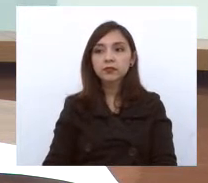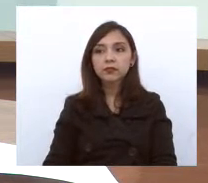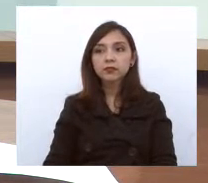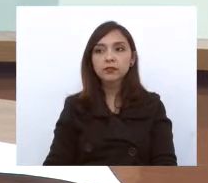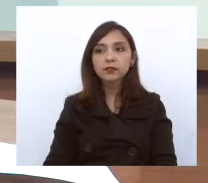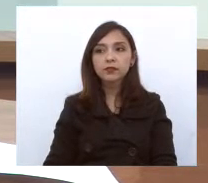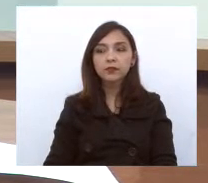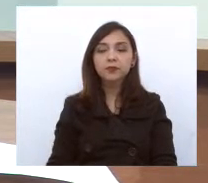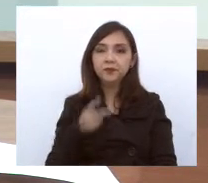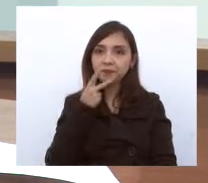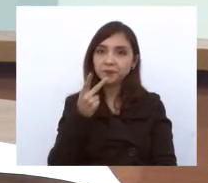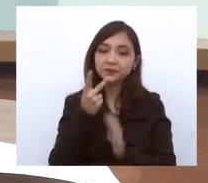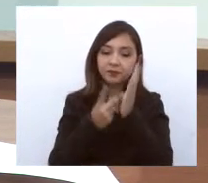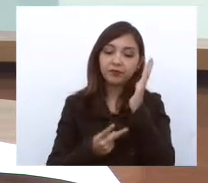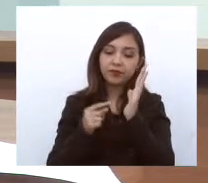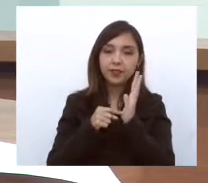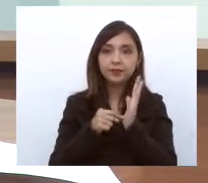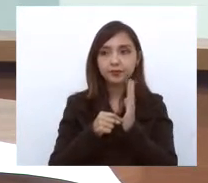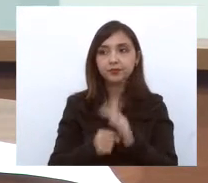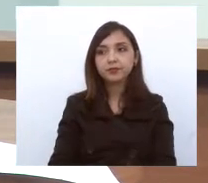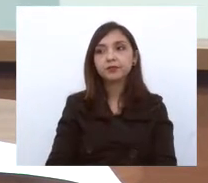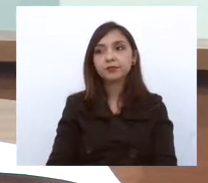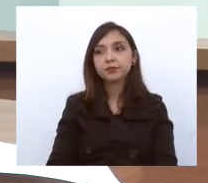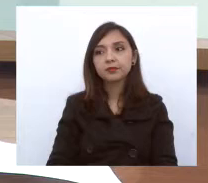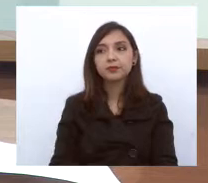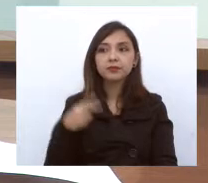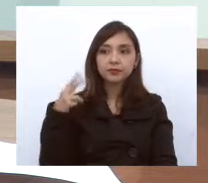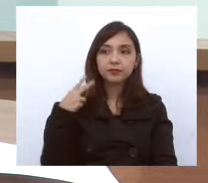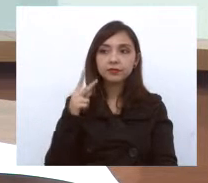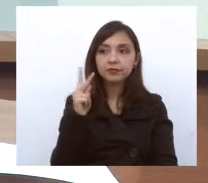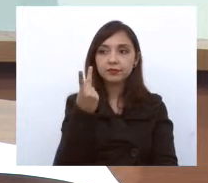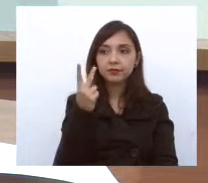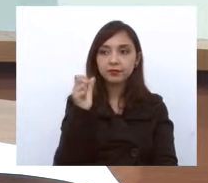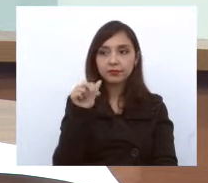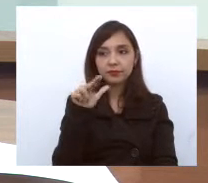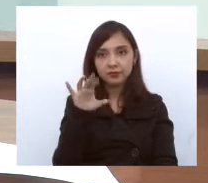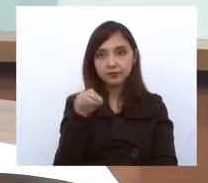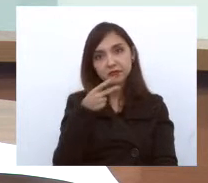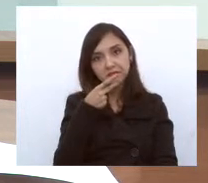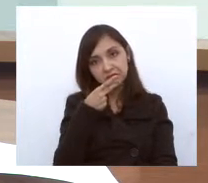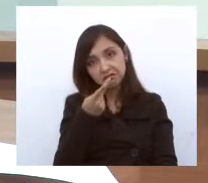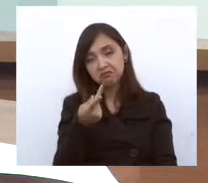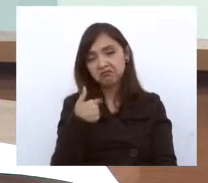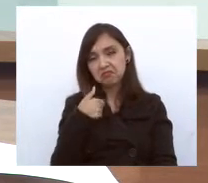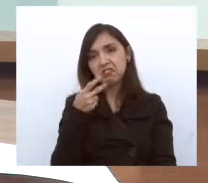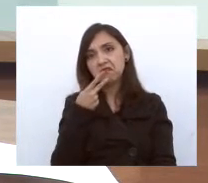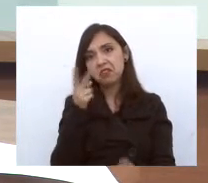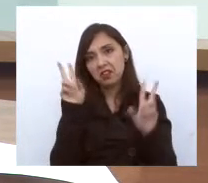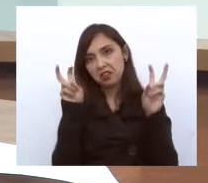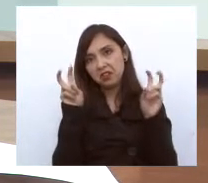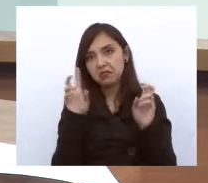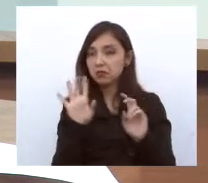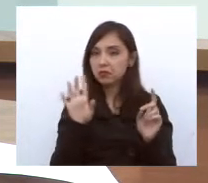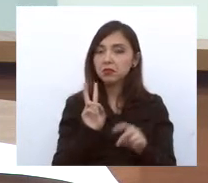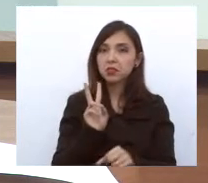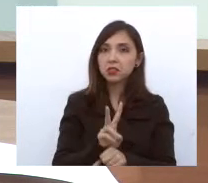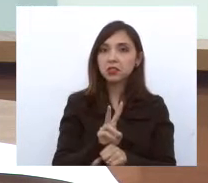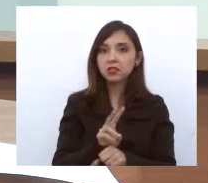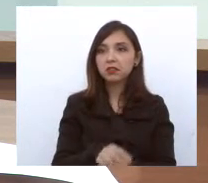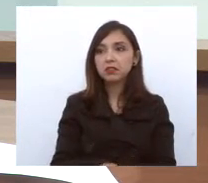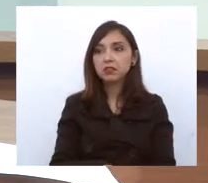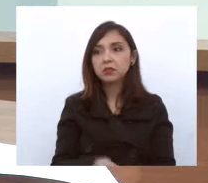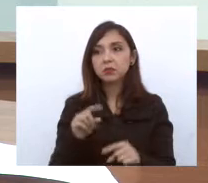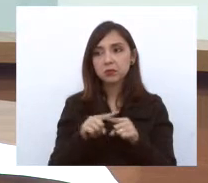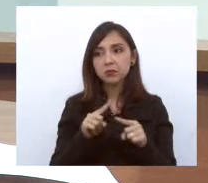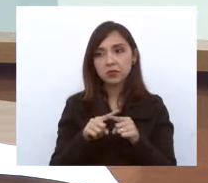falar sobre projetos. E o vereador Helena, inclusive, me citou, nem ia falar sobre isso, por ter feito a defesa, é